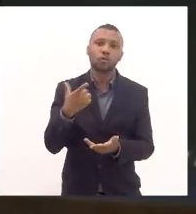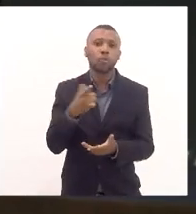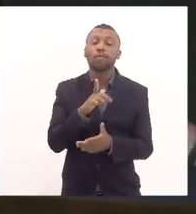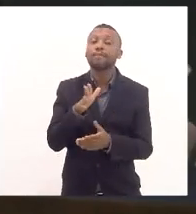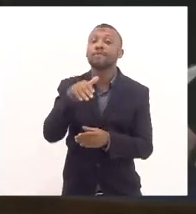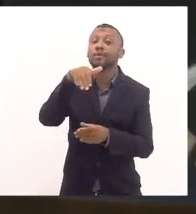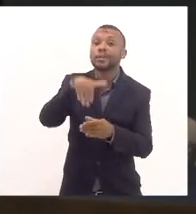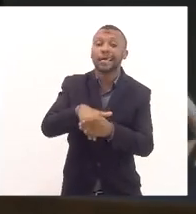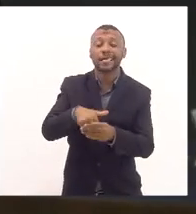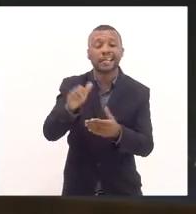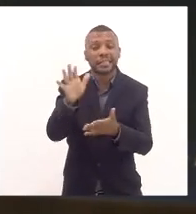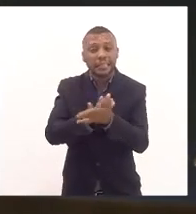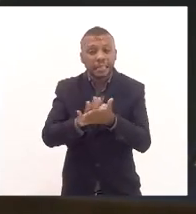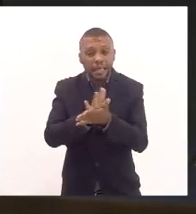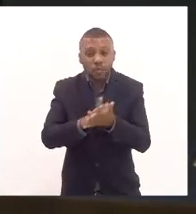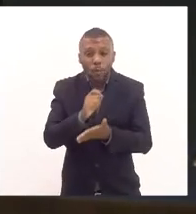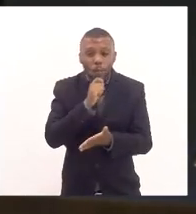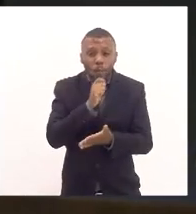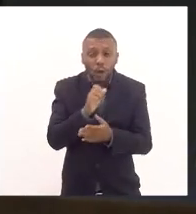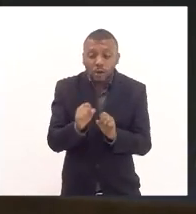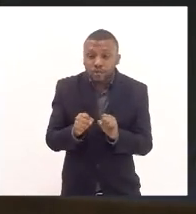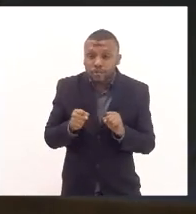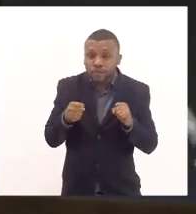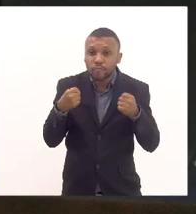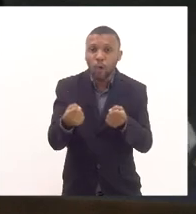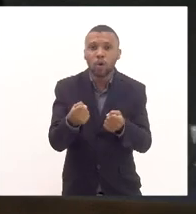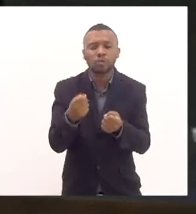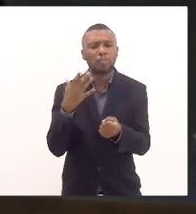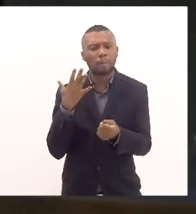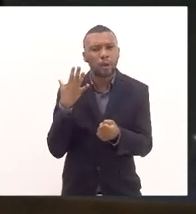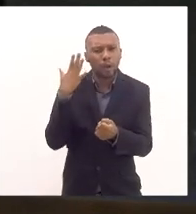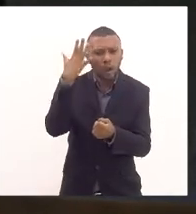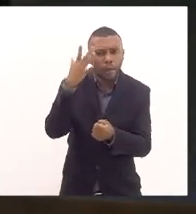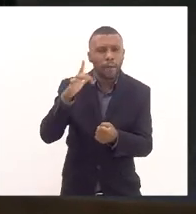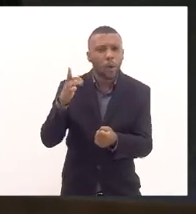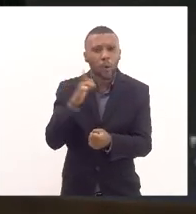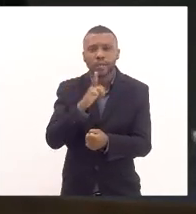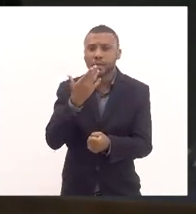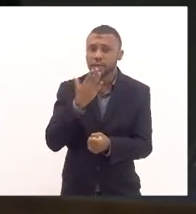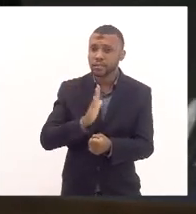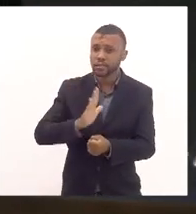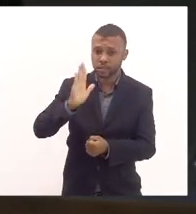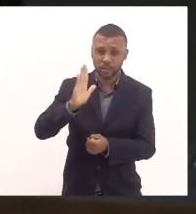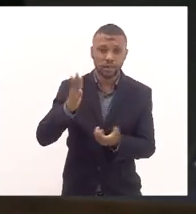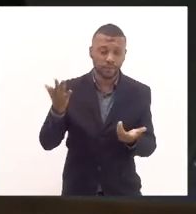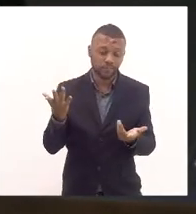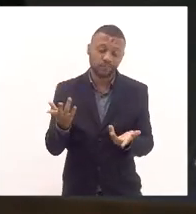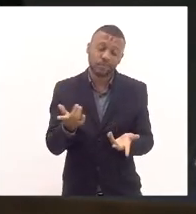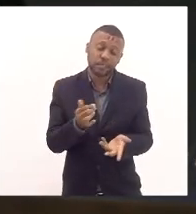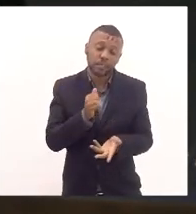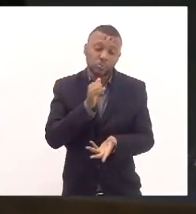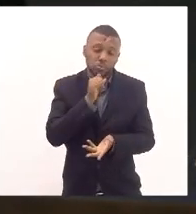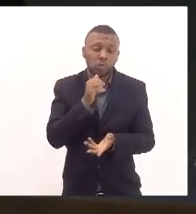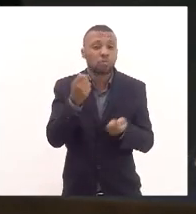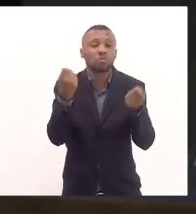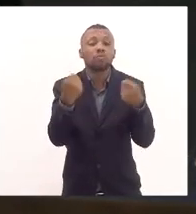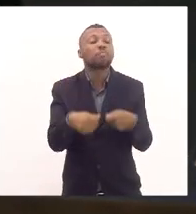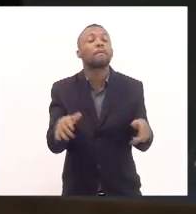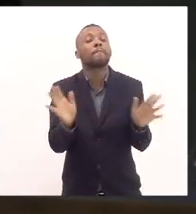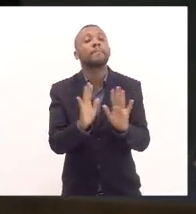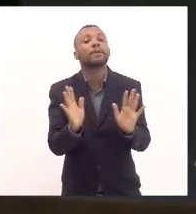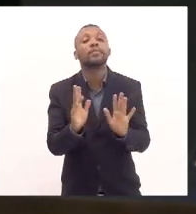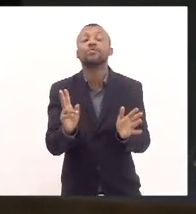sem nenhum sem nenhuma o nenhum esforço para para se candidatar eu digo isso que Felizmente eu não vou precisar